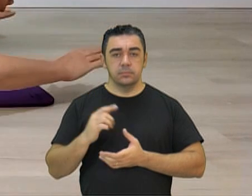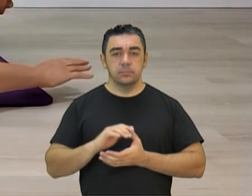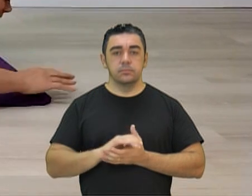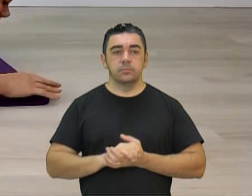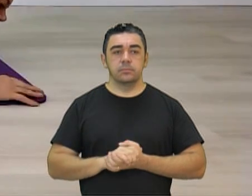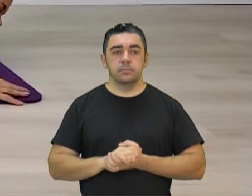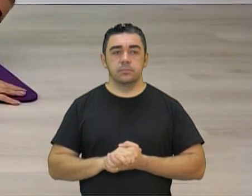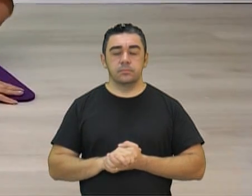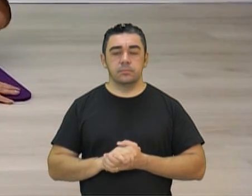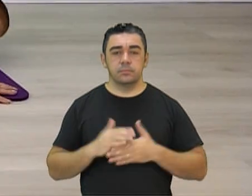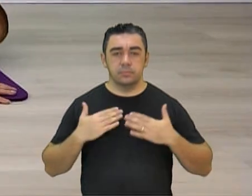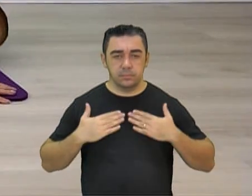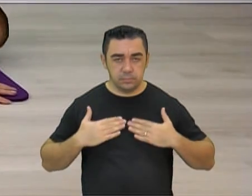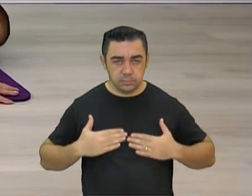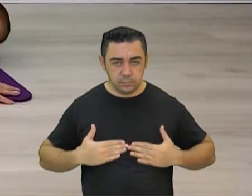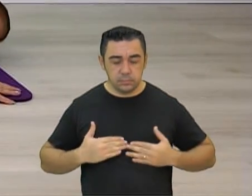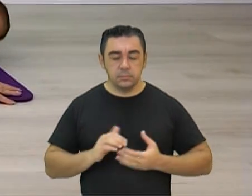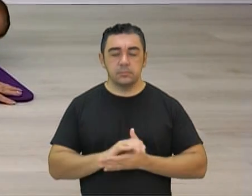1. Relaxa.